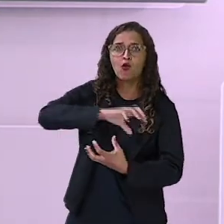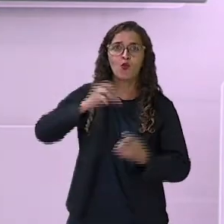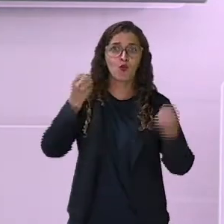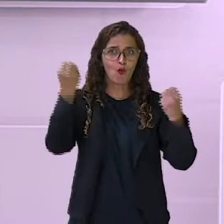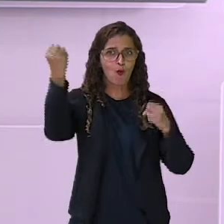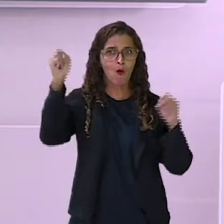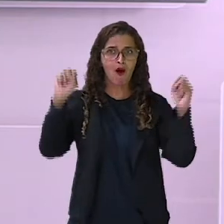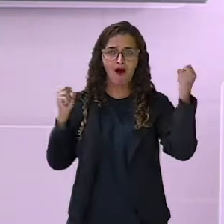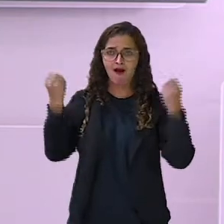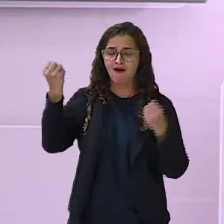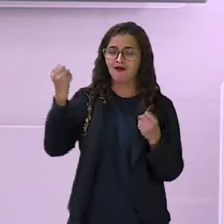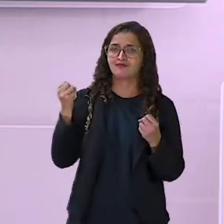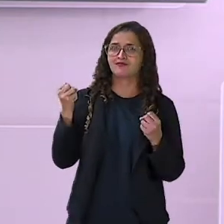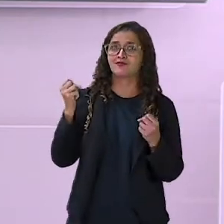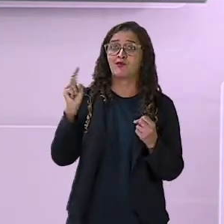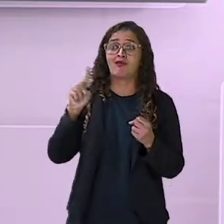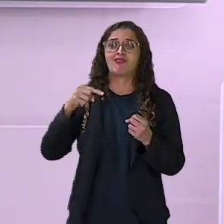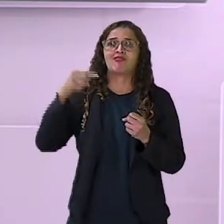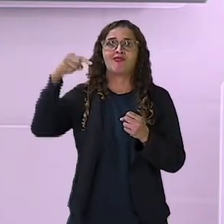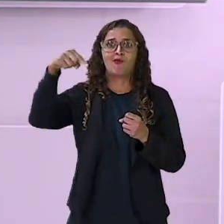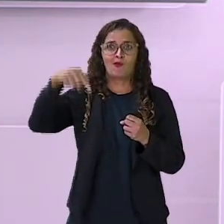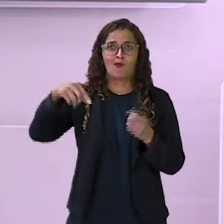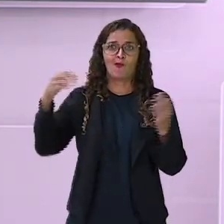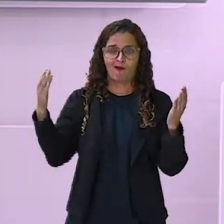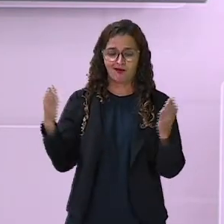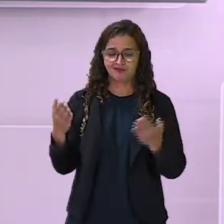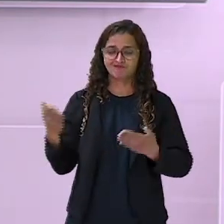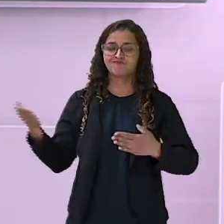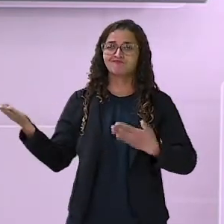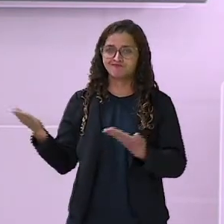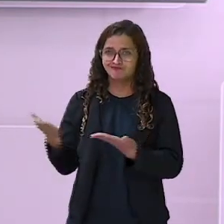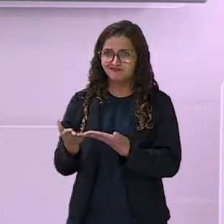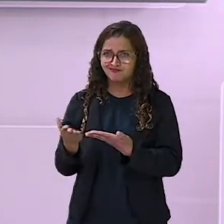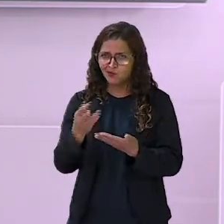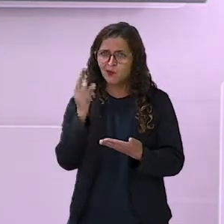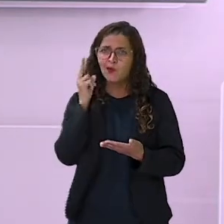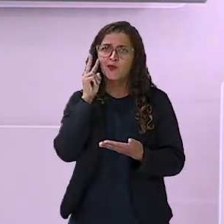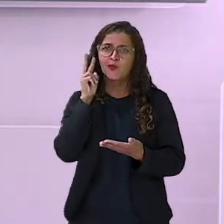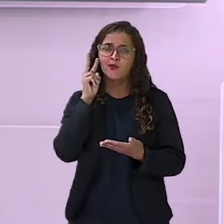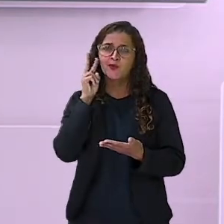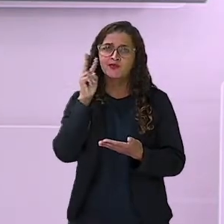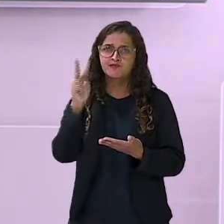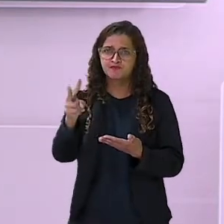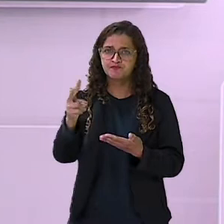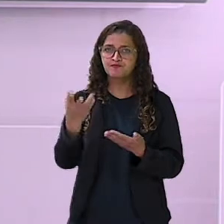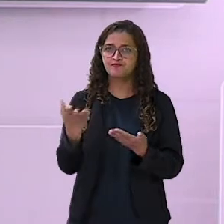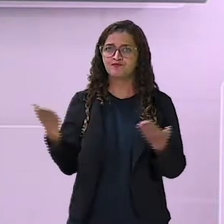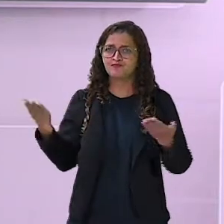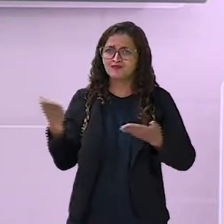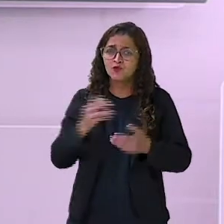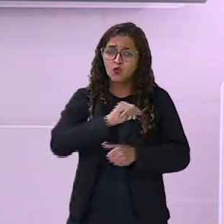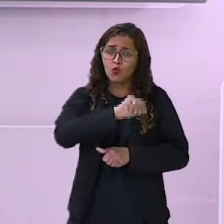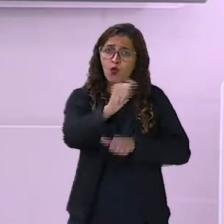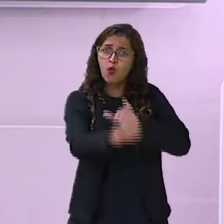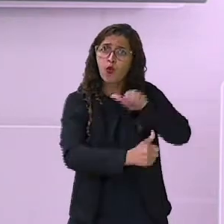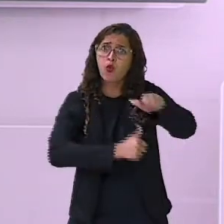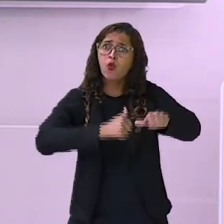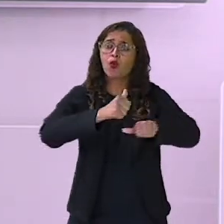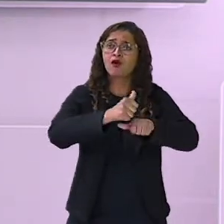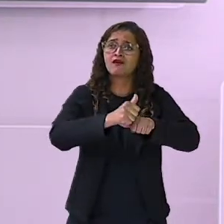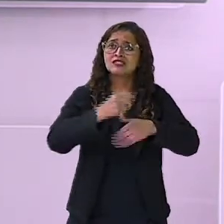aconteceram até chegarmos nos dias de hoje, você se lembra? Nós falamos que essas mudanças